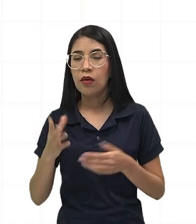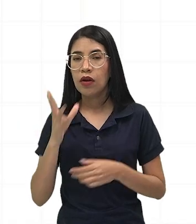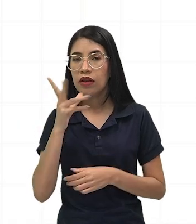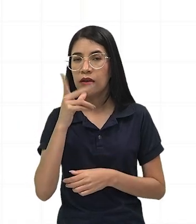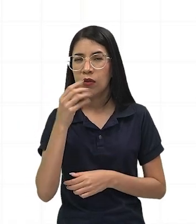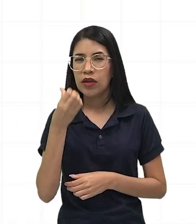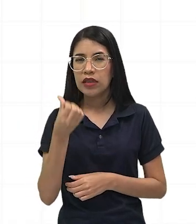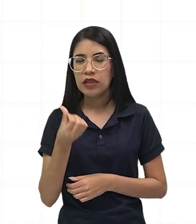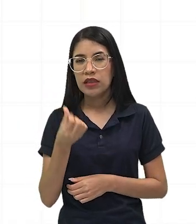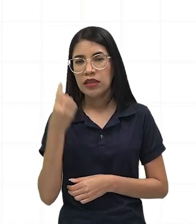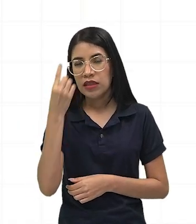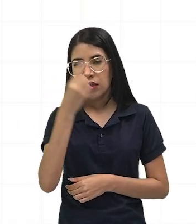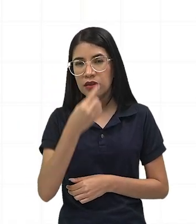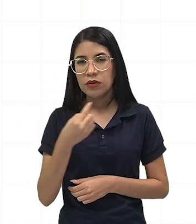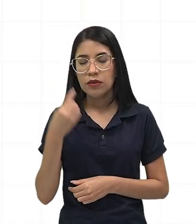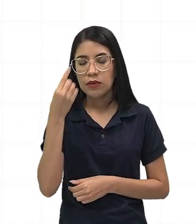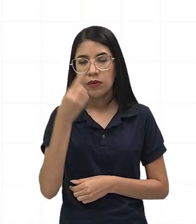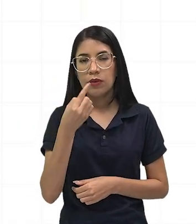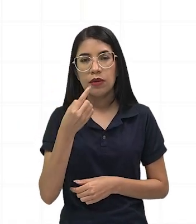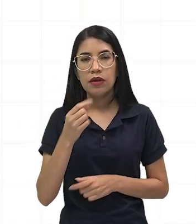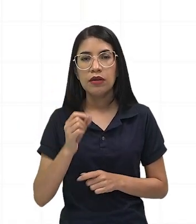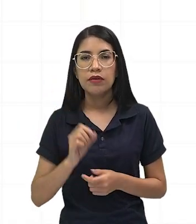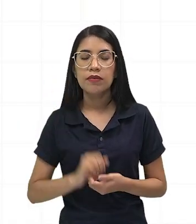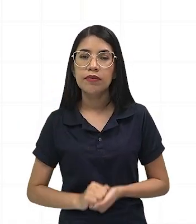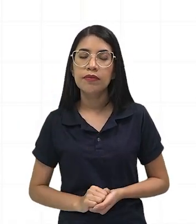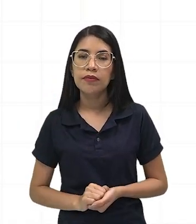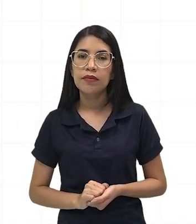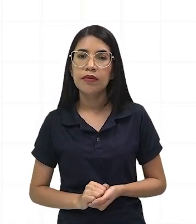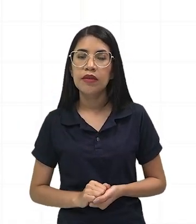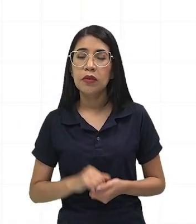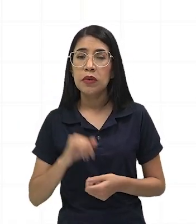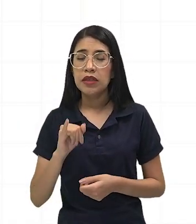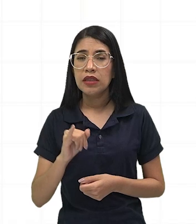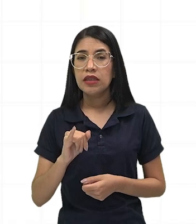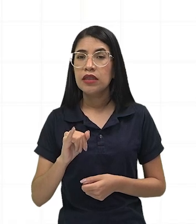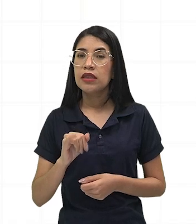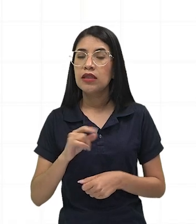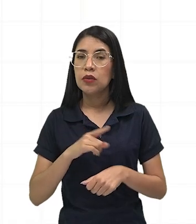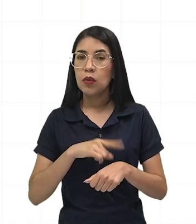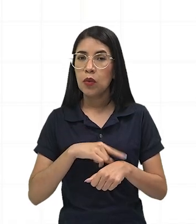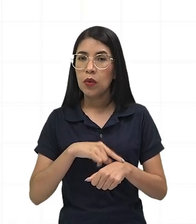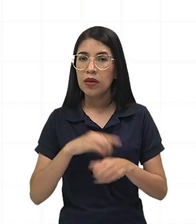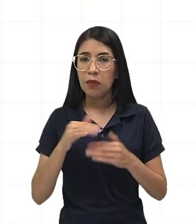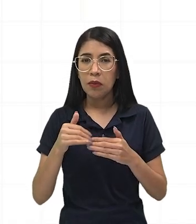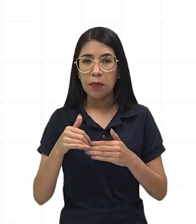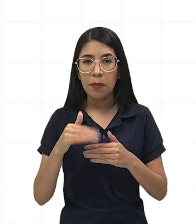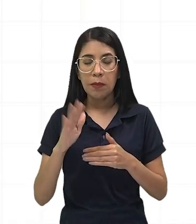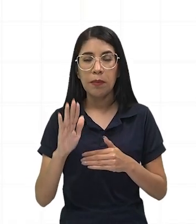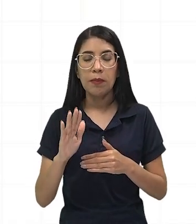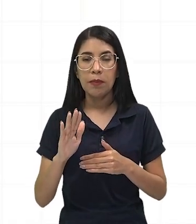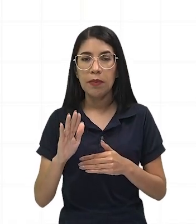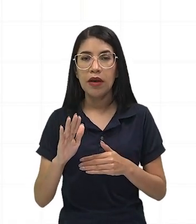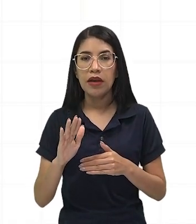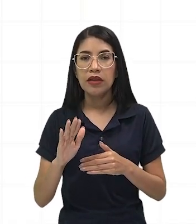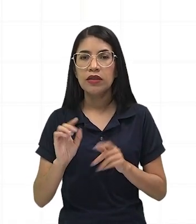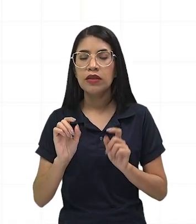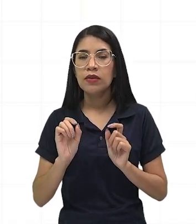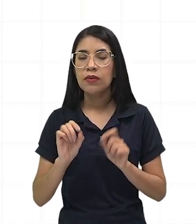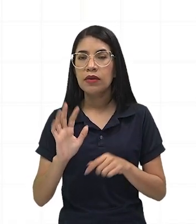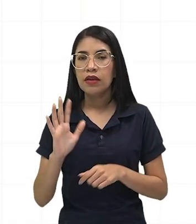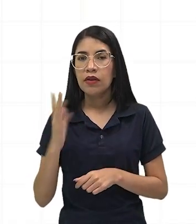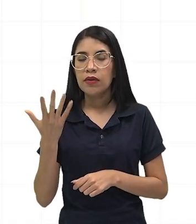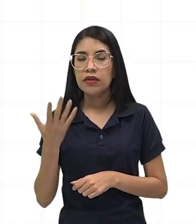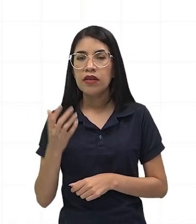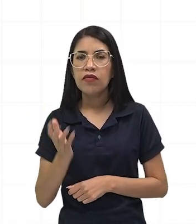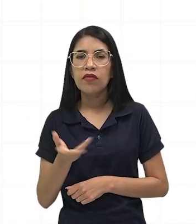6 horas. Se o meu tempo foi muito maior, o que aconteceu com a